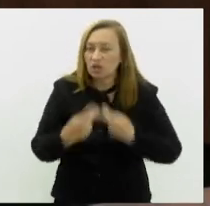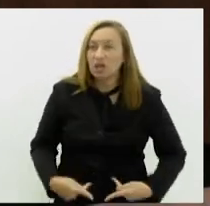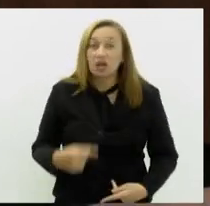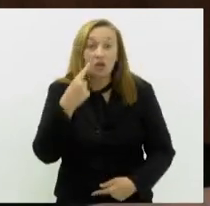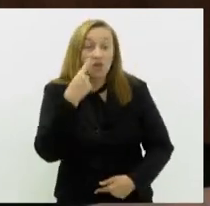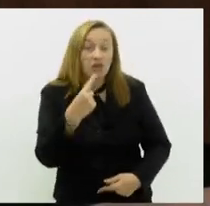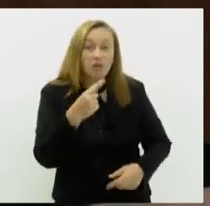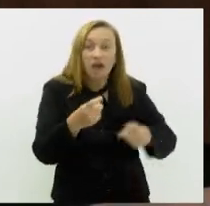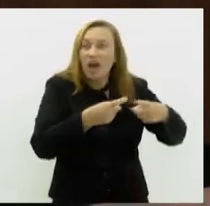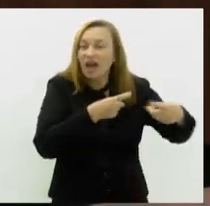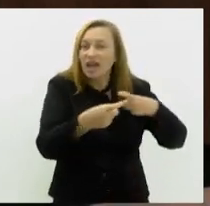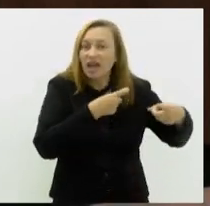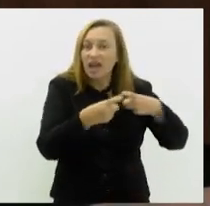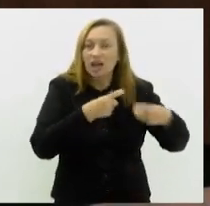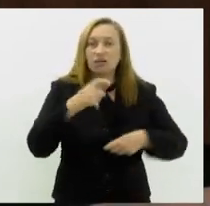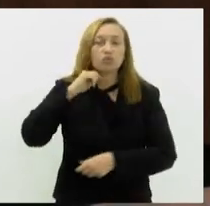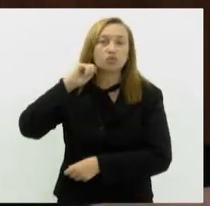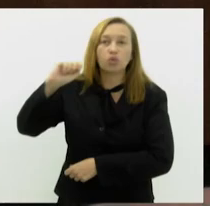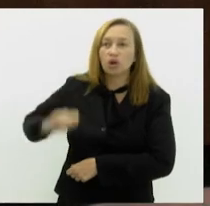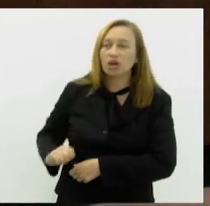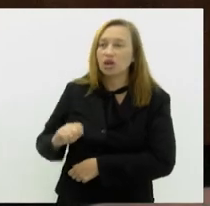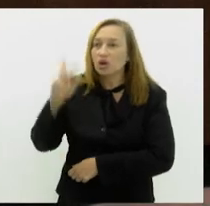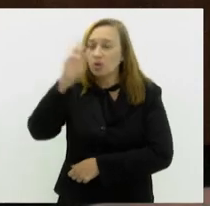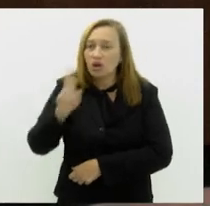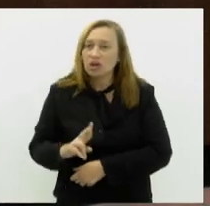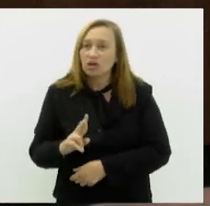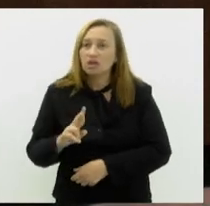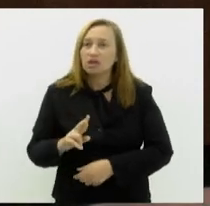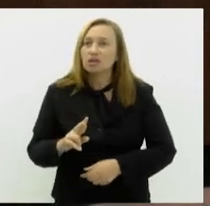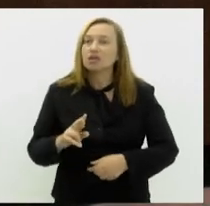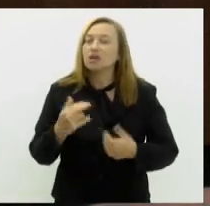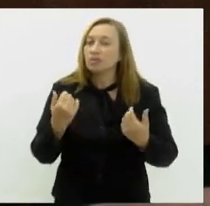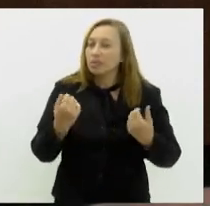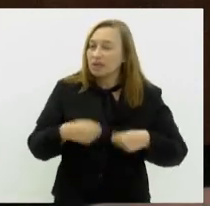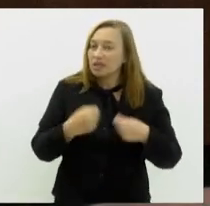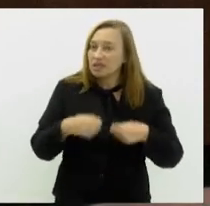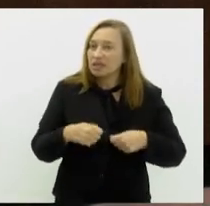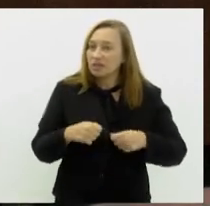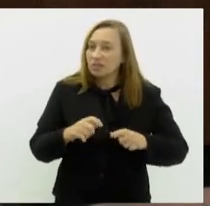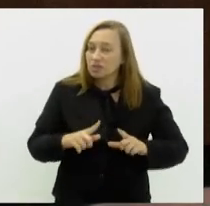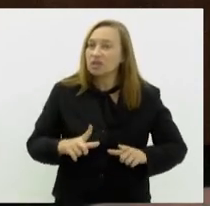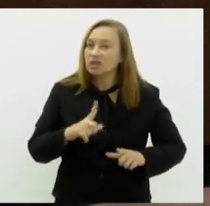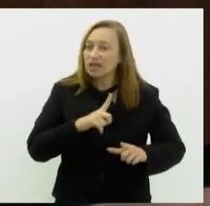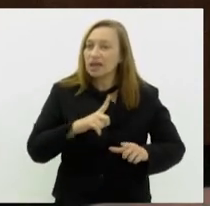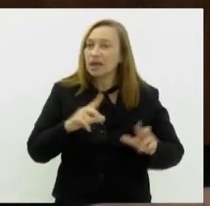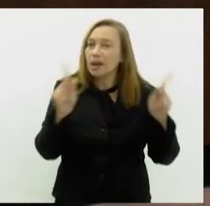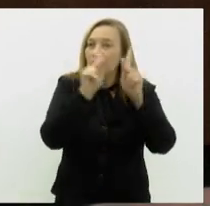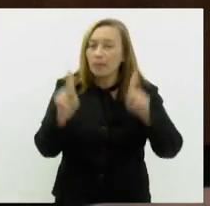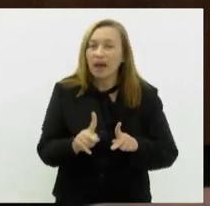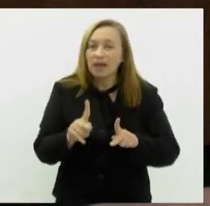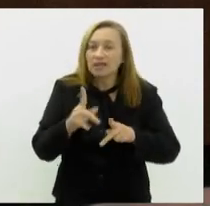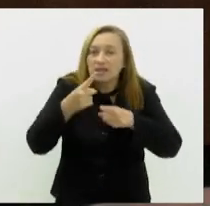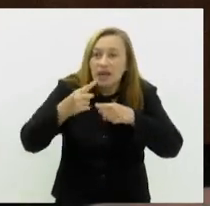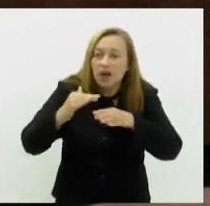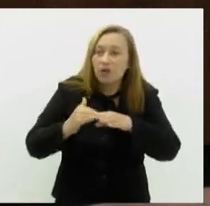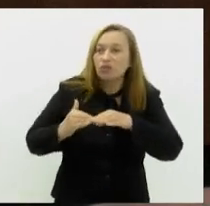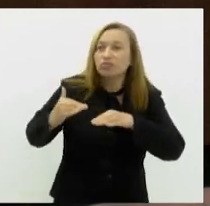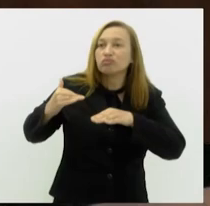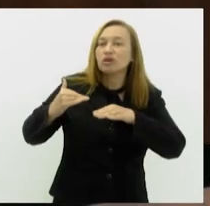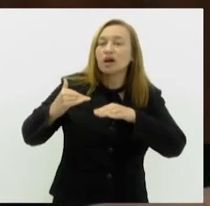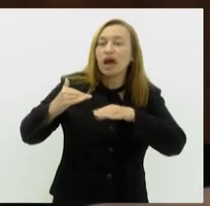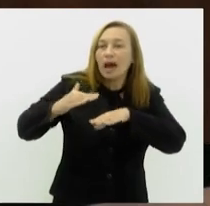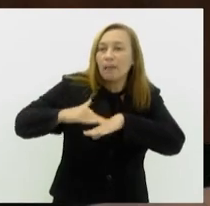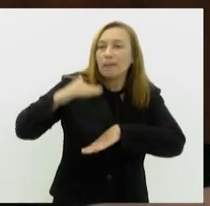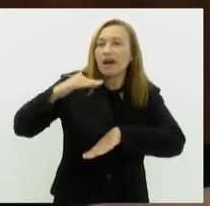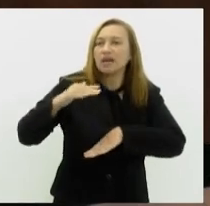guerra da Ucrânia com a Rússia, temos que promover a paz. E a paz é algo superior àquilo